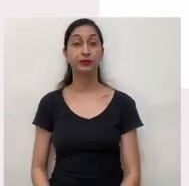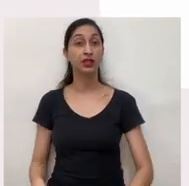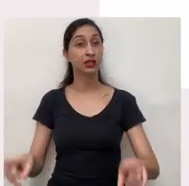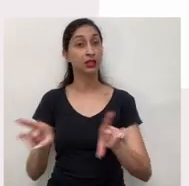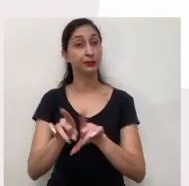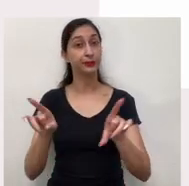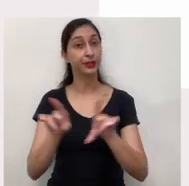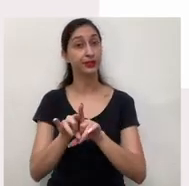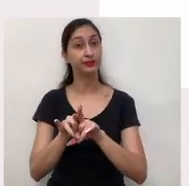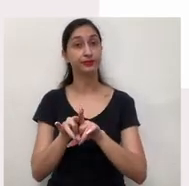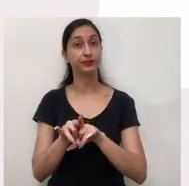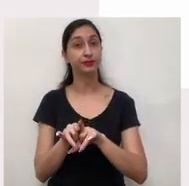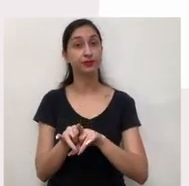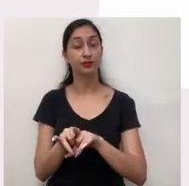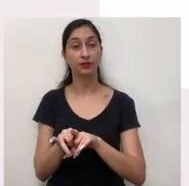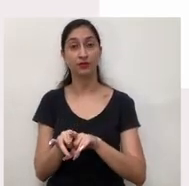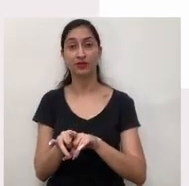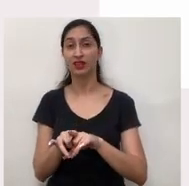categorias